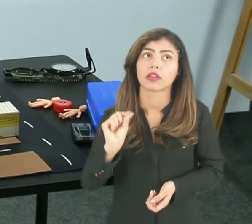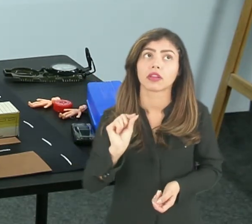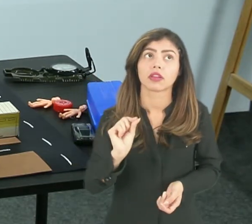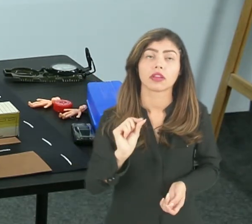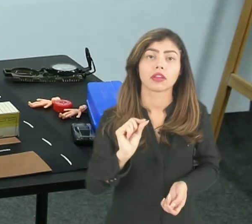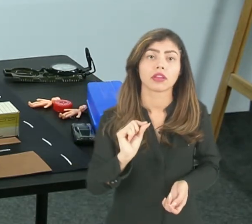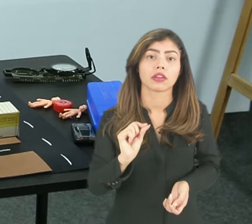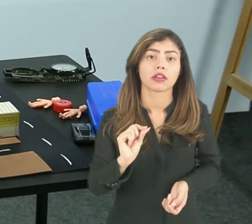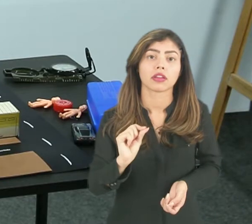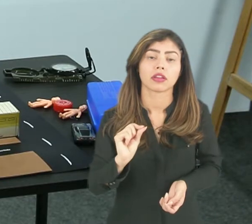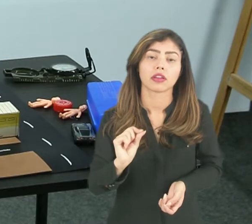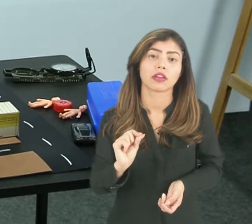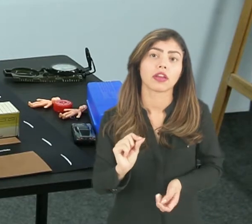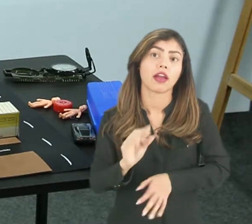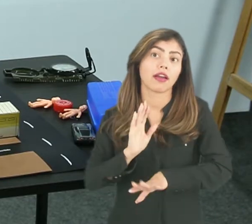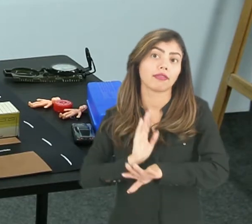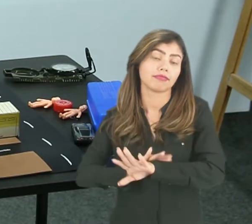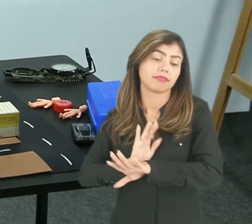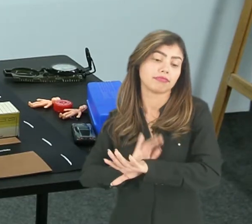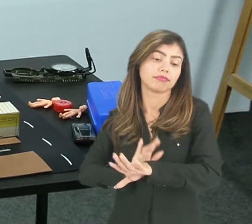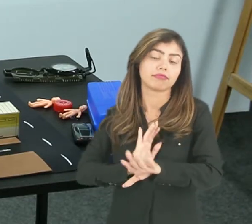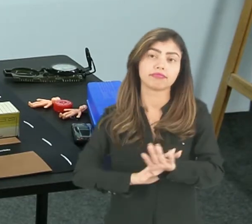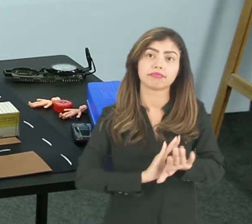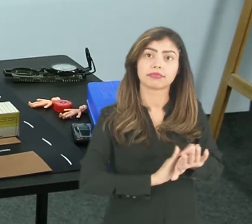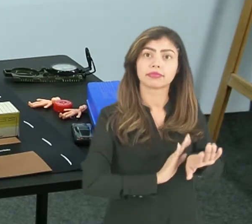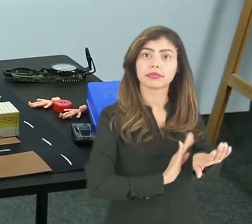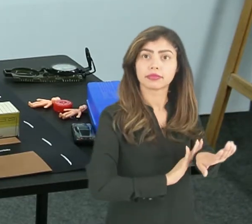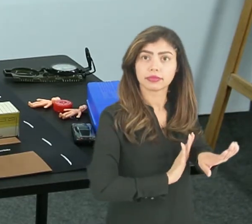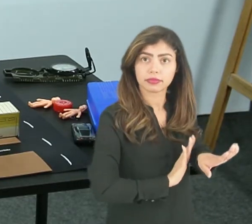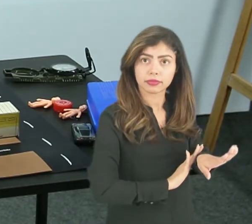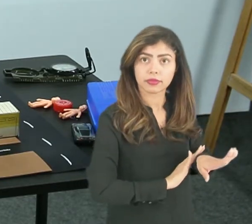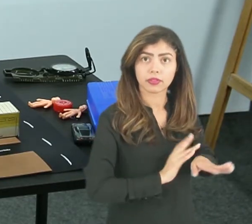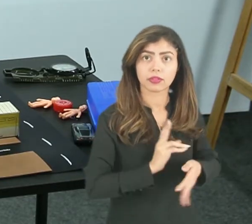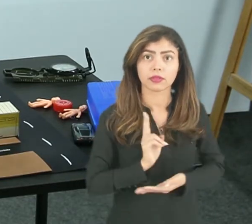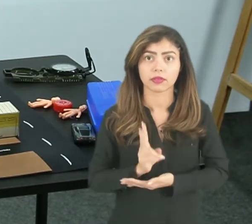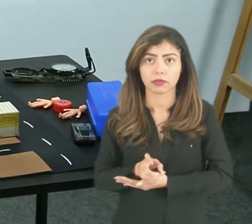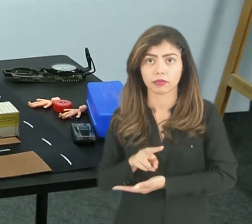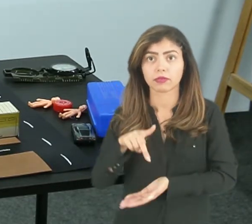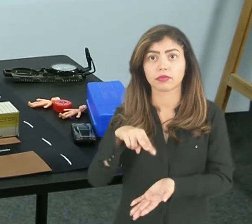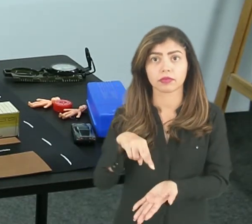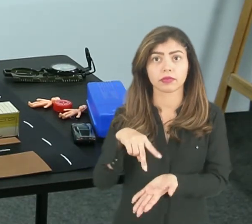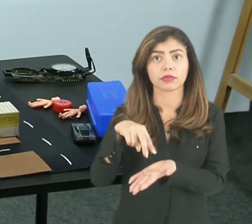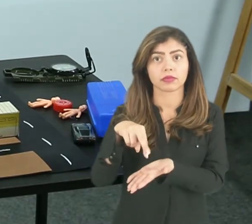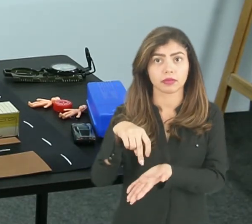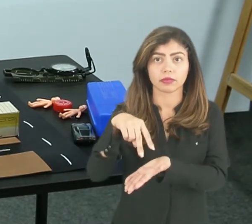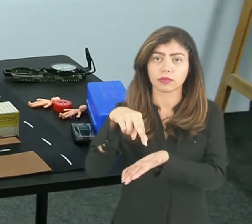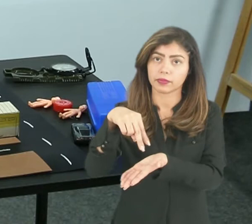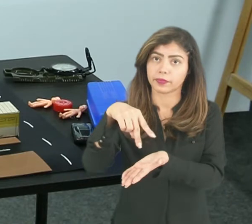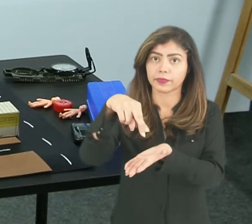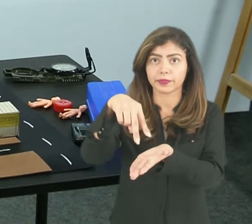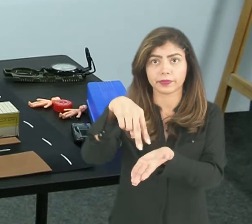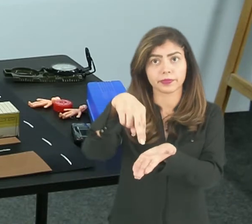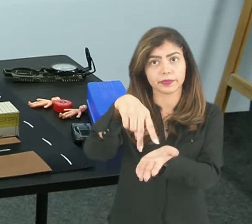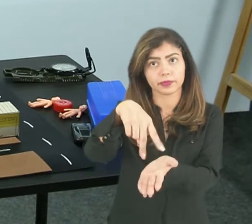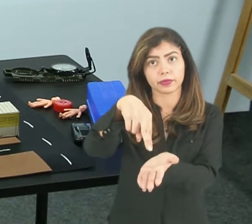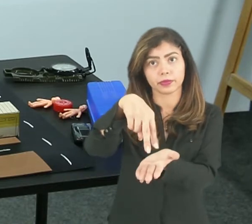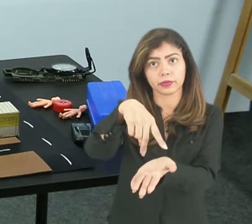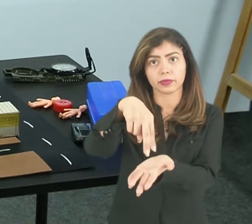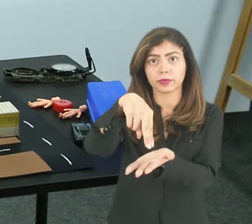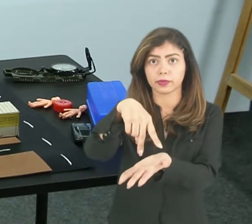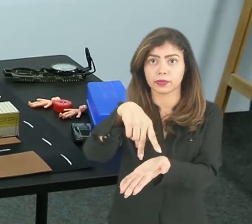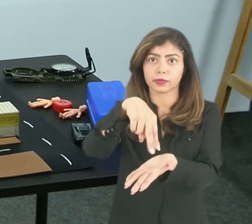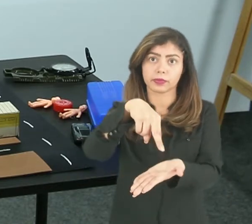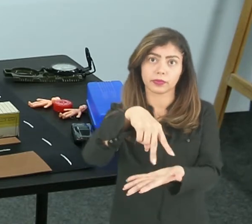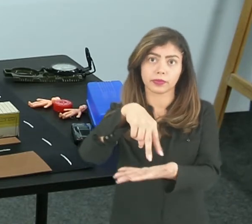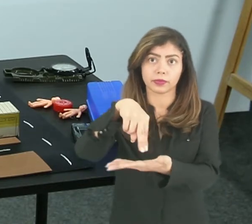para a sua esquerda. E ele foi seguindo em frente, né? Foi seguindo em